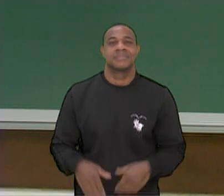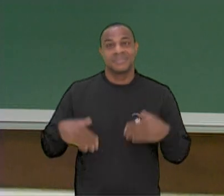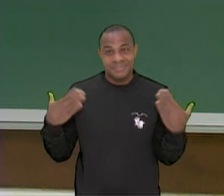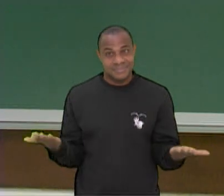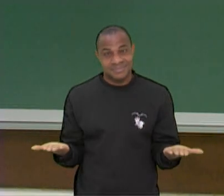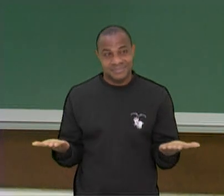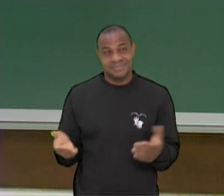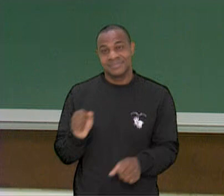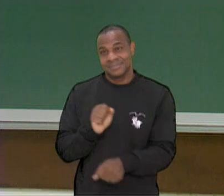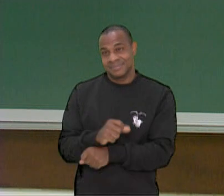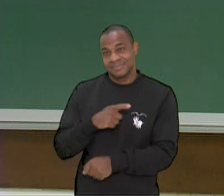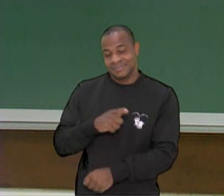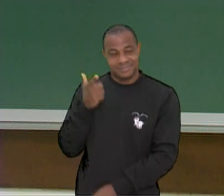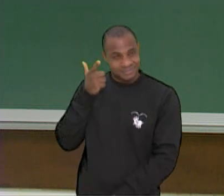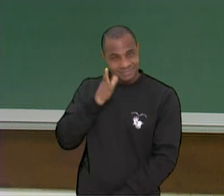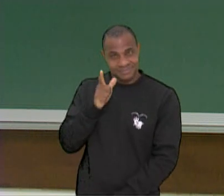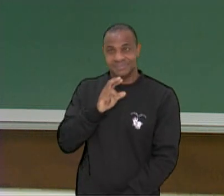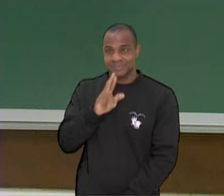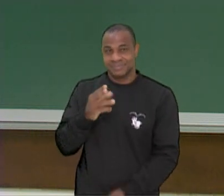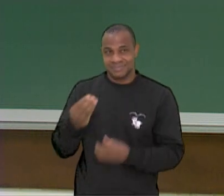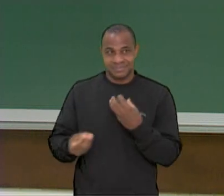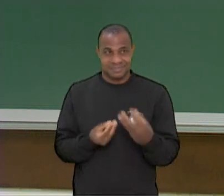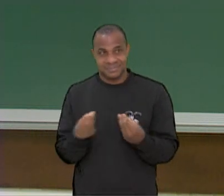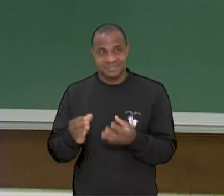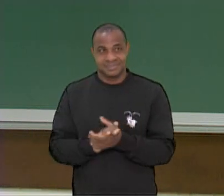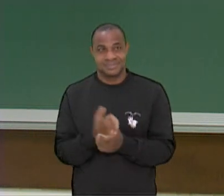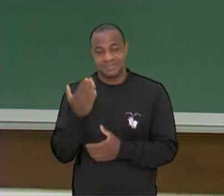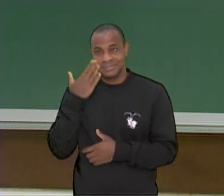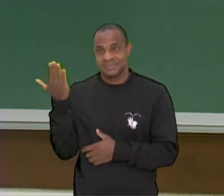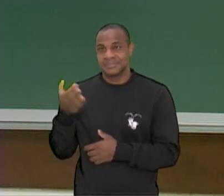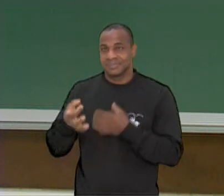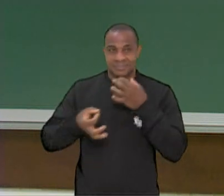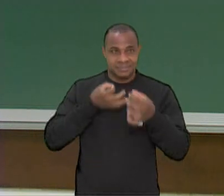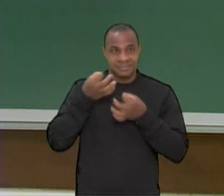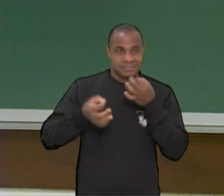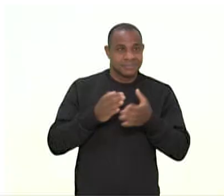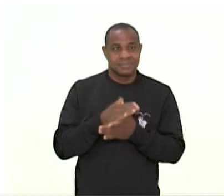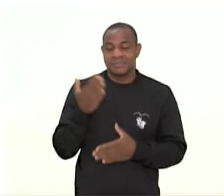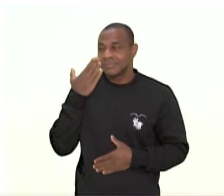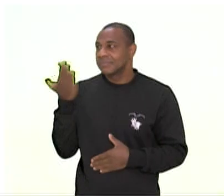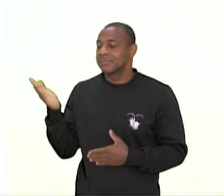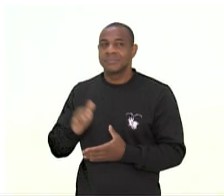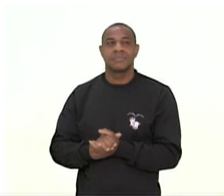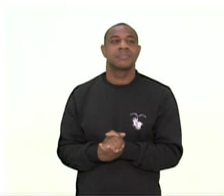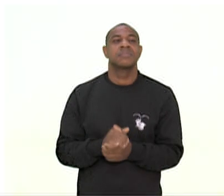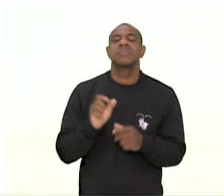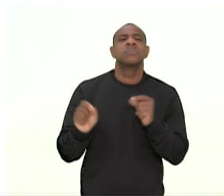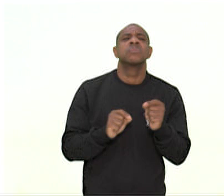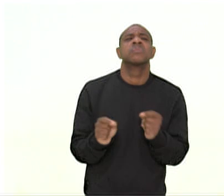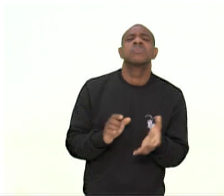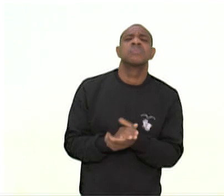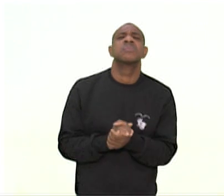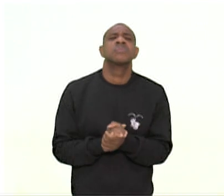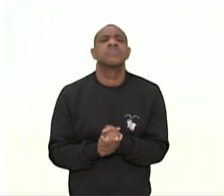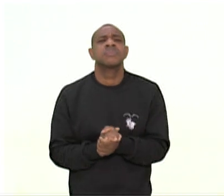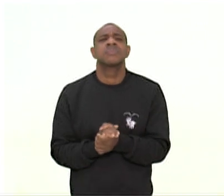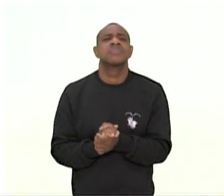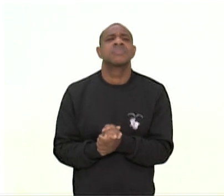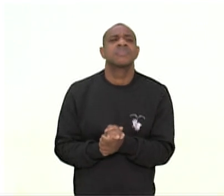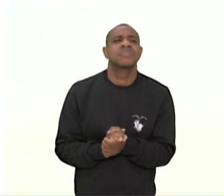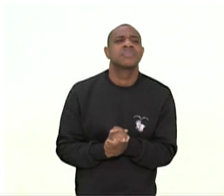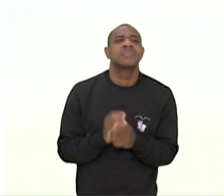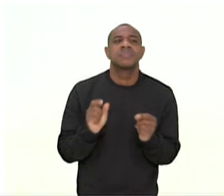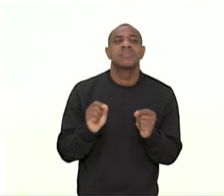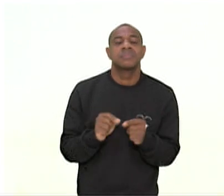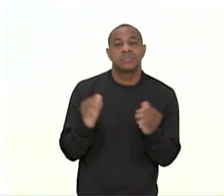E aí, gente, espero que vocês tenham acertado a resposta. Trouxe uma sugestão para vocês aqui. O que foi então que impulsionou o movimento modernista? Bom, eles